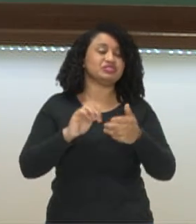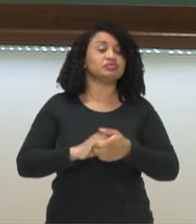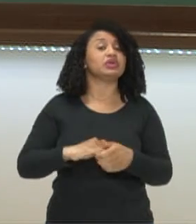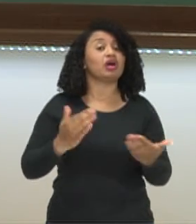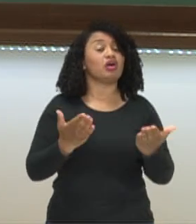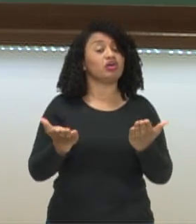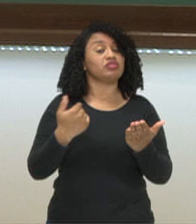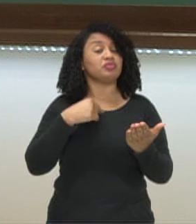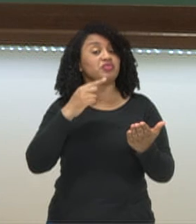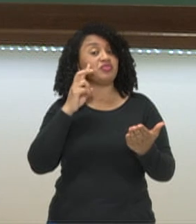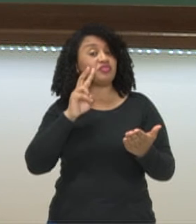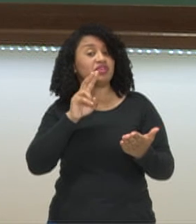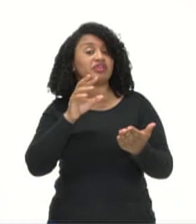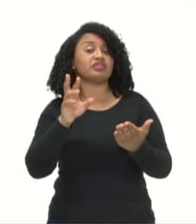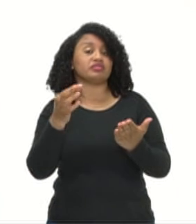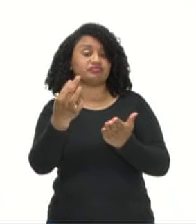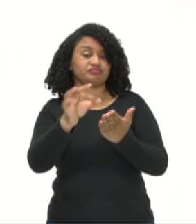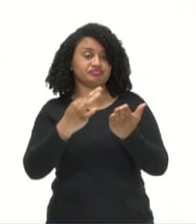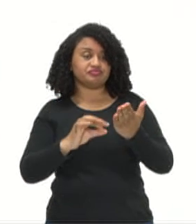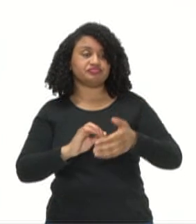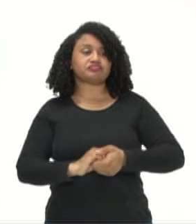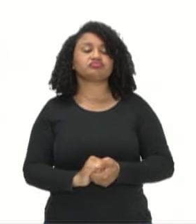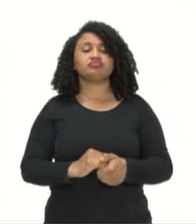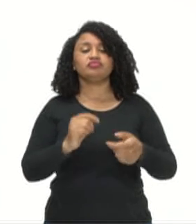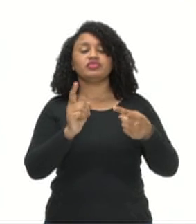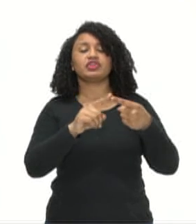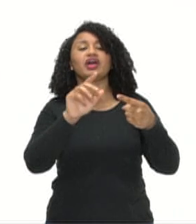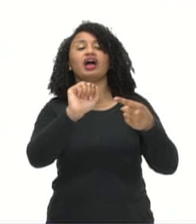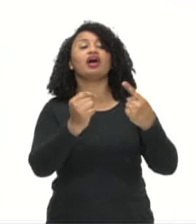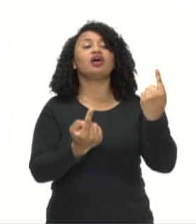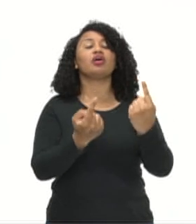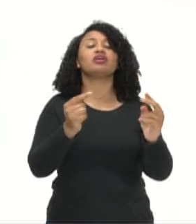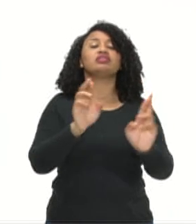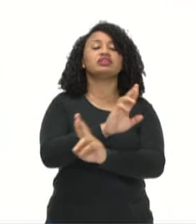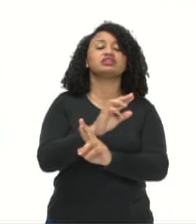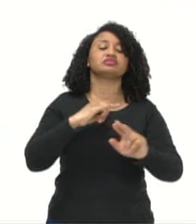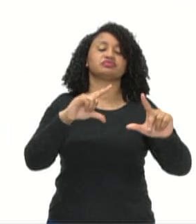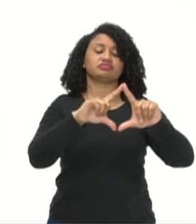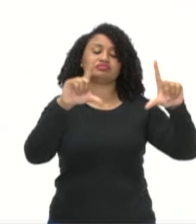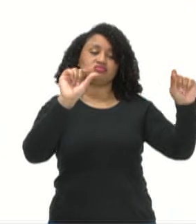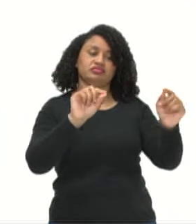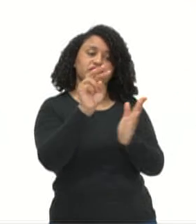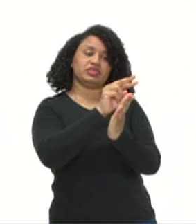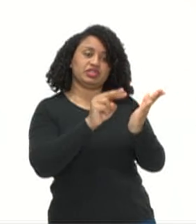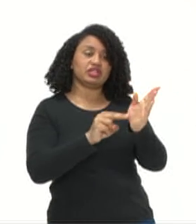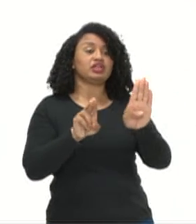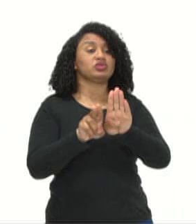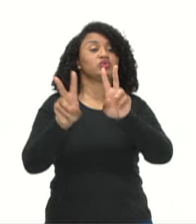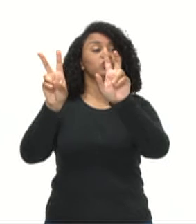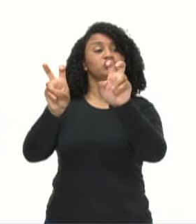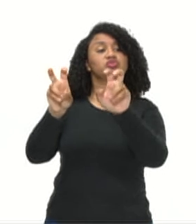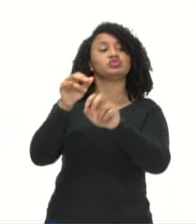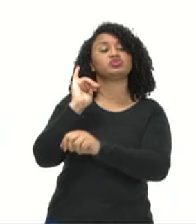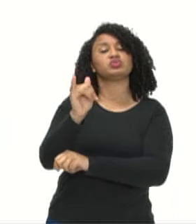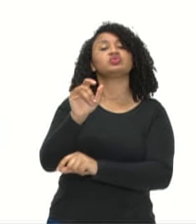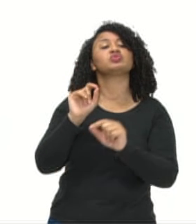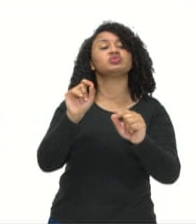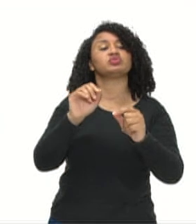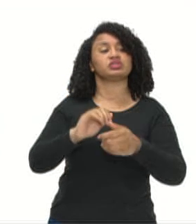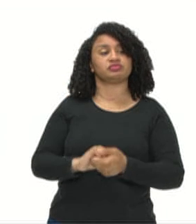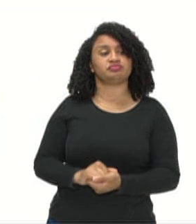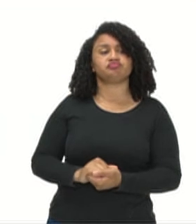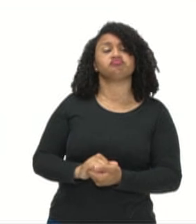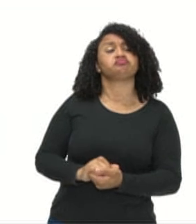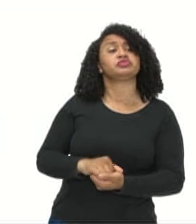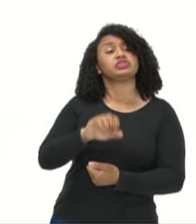gabaritar. Letra A. Que relação há entre o trecho lido e o título do conto? Sim,